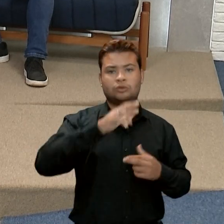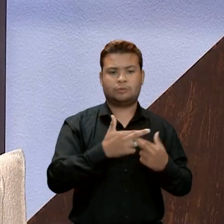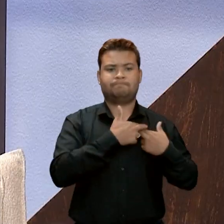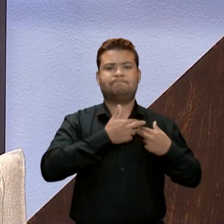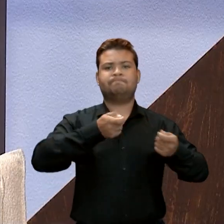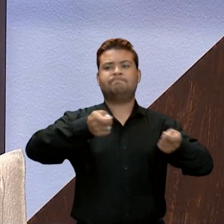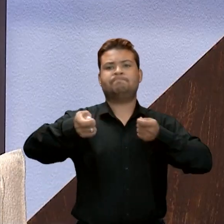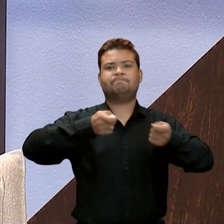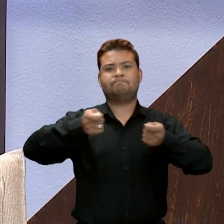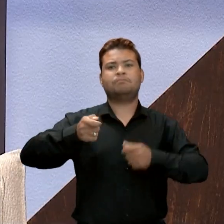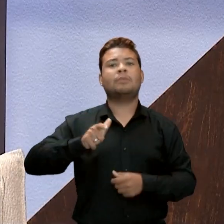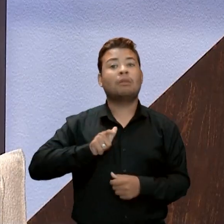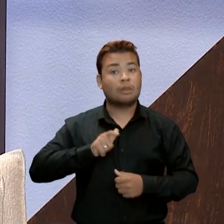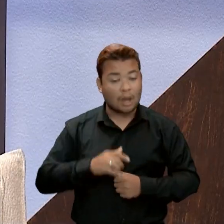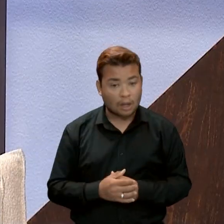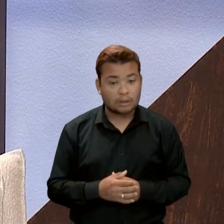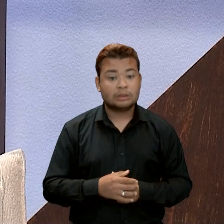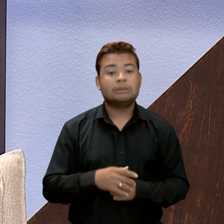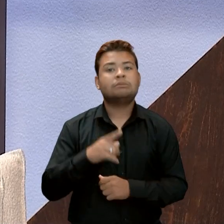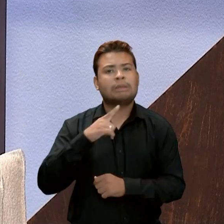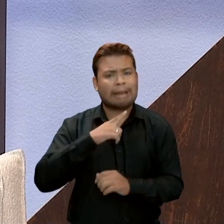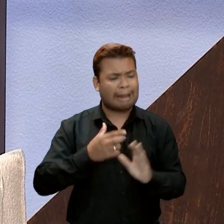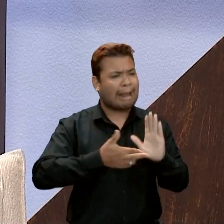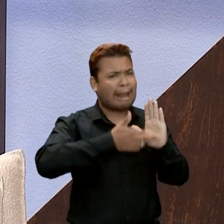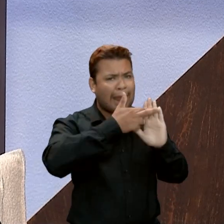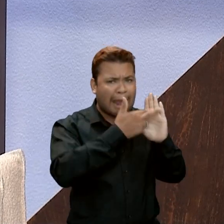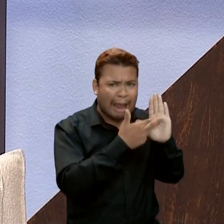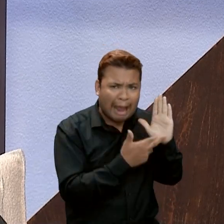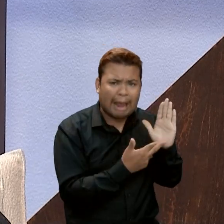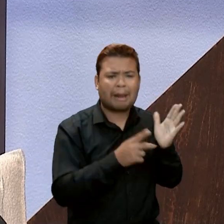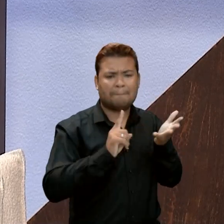por regulamentações que você não consegue